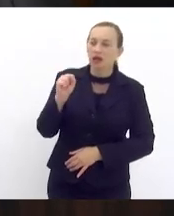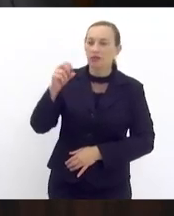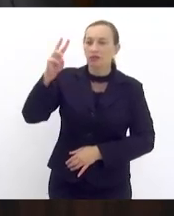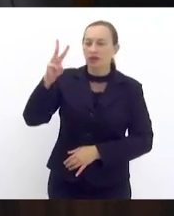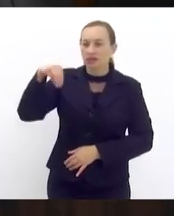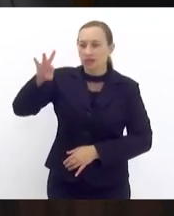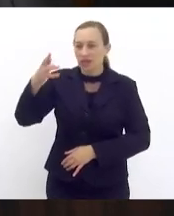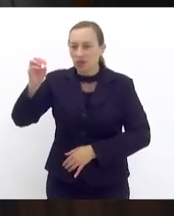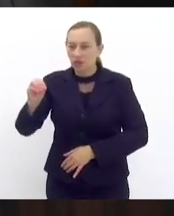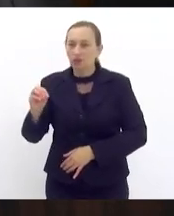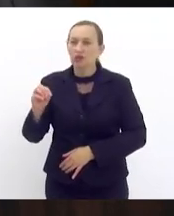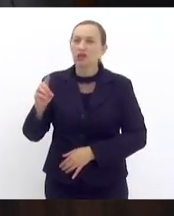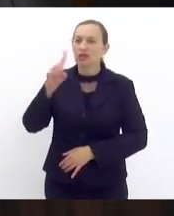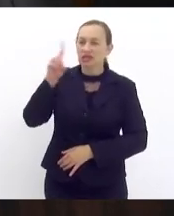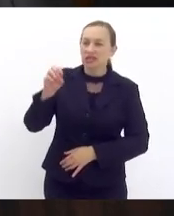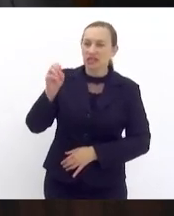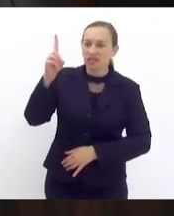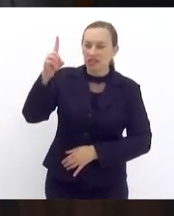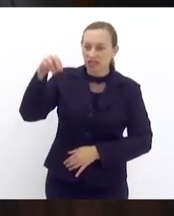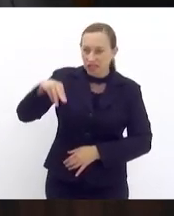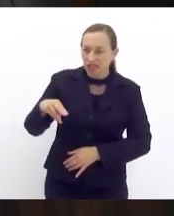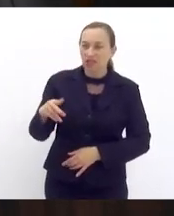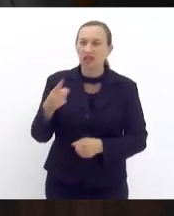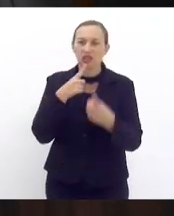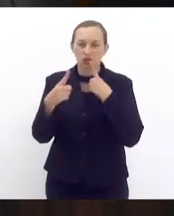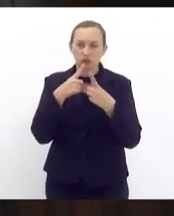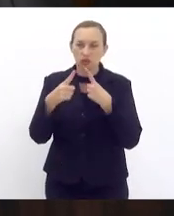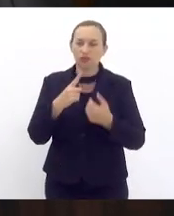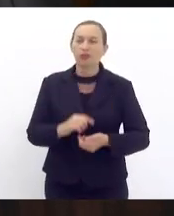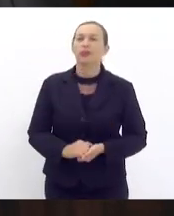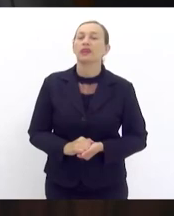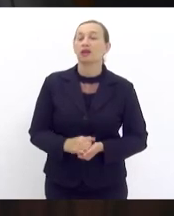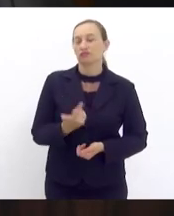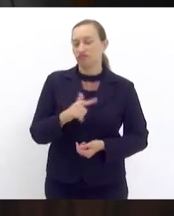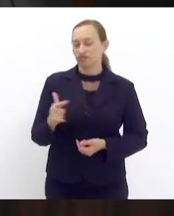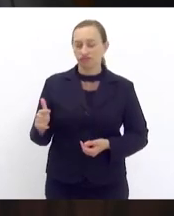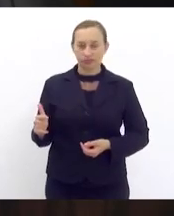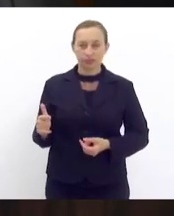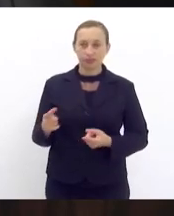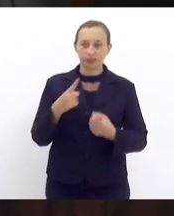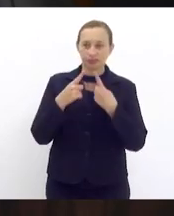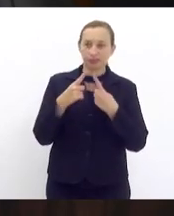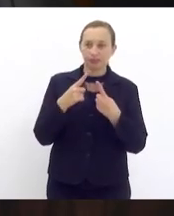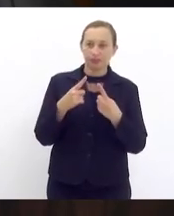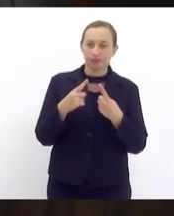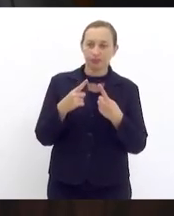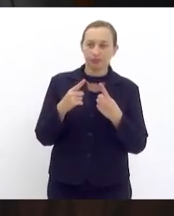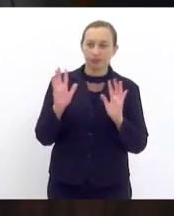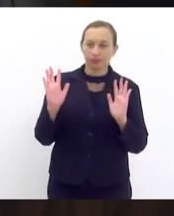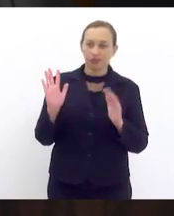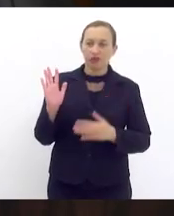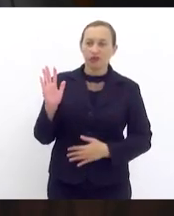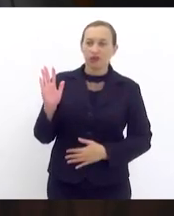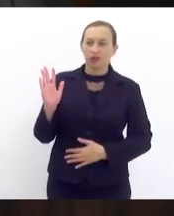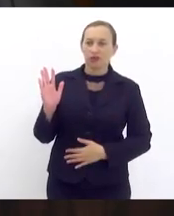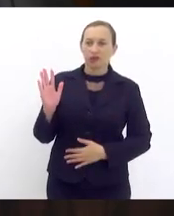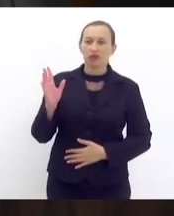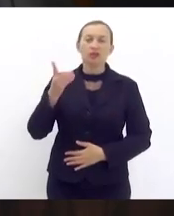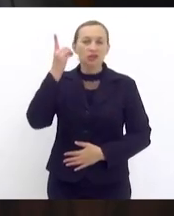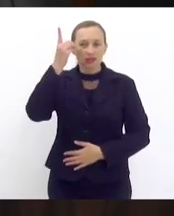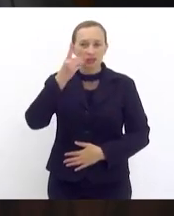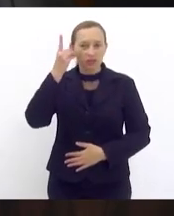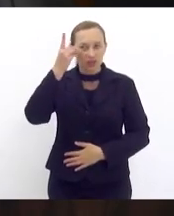e zeidan em discussão não havendo com que ter discutir para discutir Nossa nove